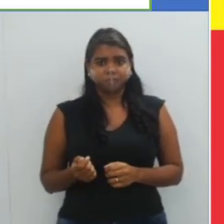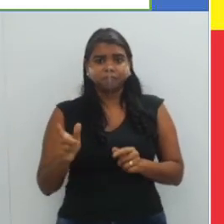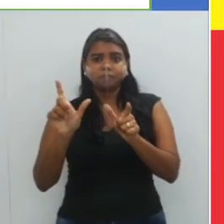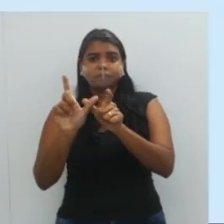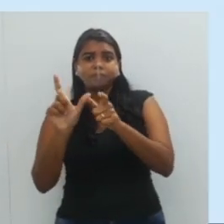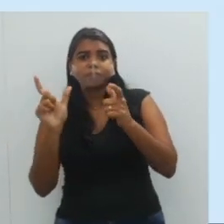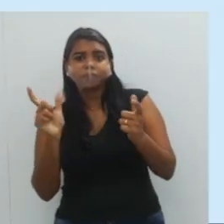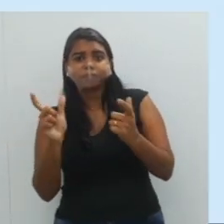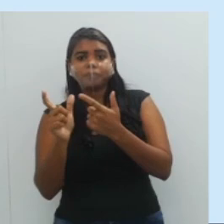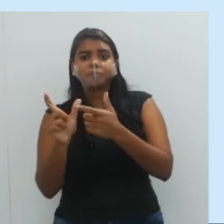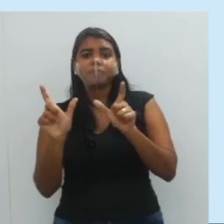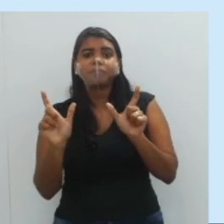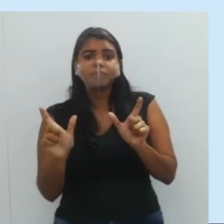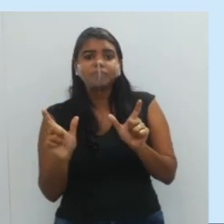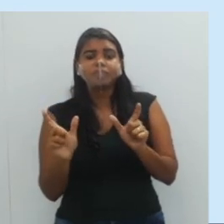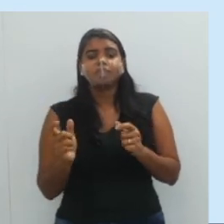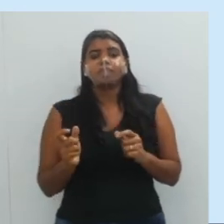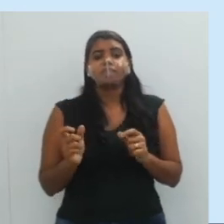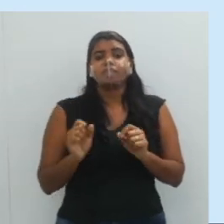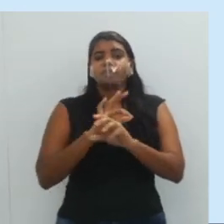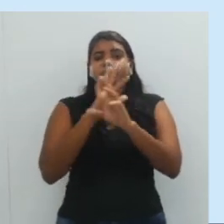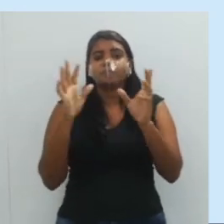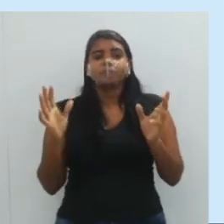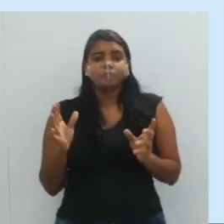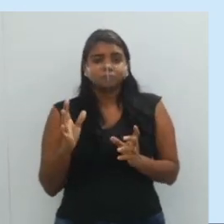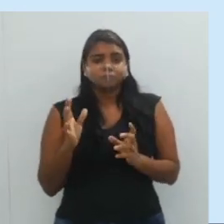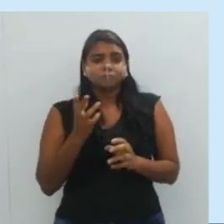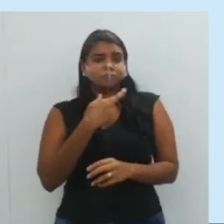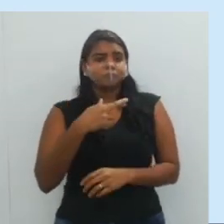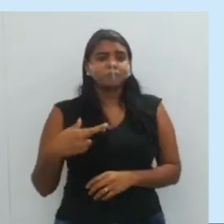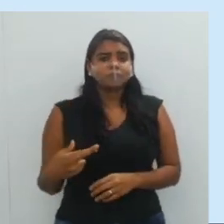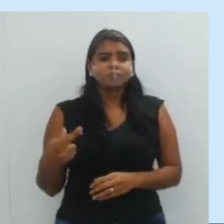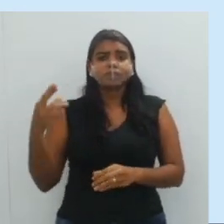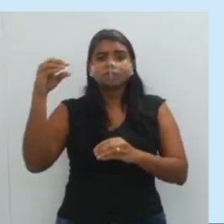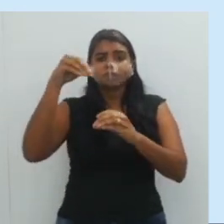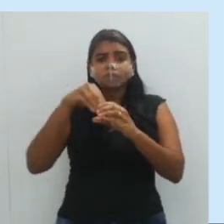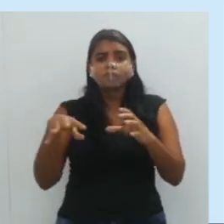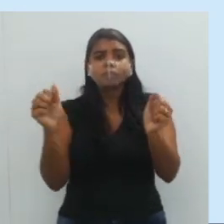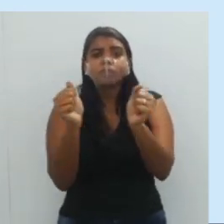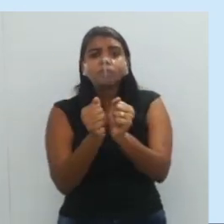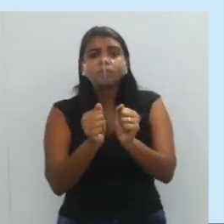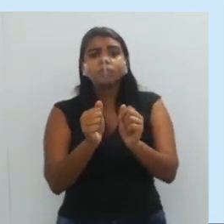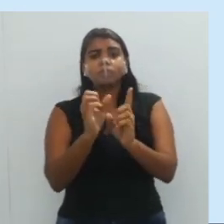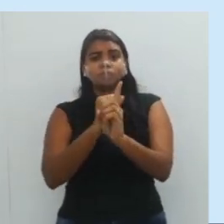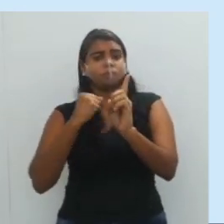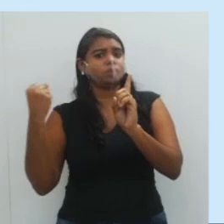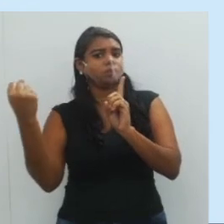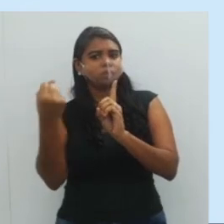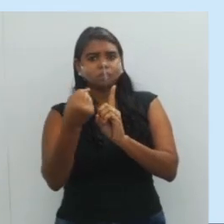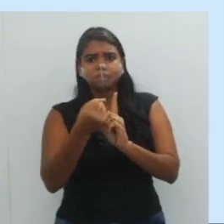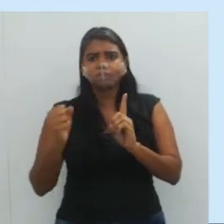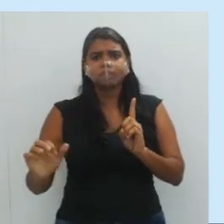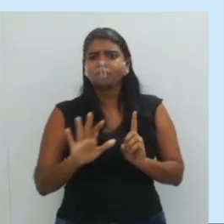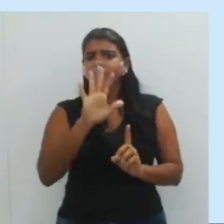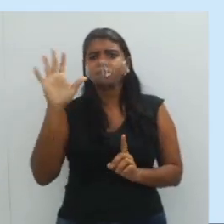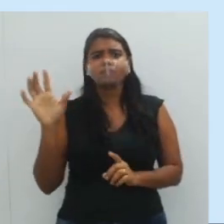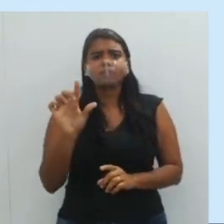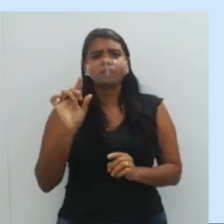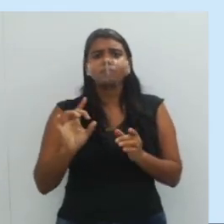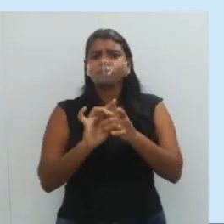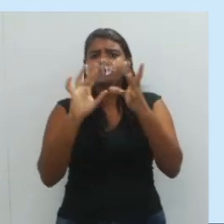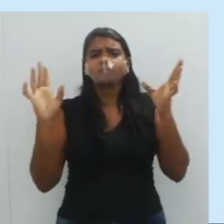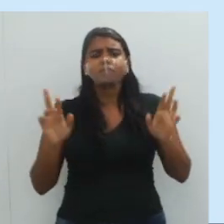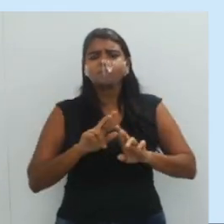pluralidade. Então, voltemos ao que eu falei. Estamos inseridos em uma sociedade mega plural, certo? Os